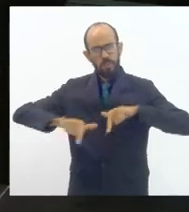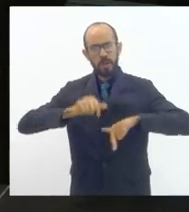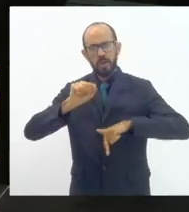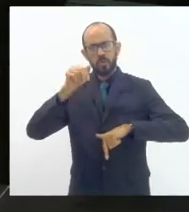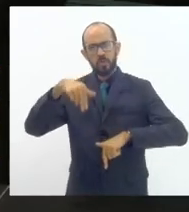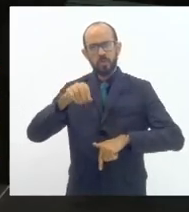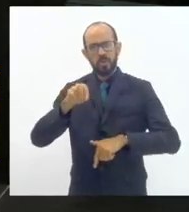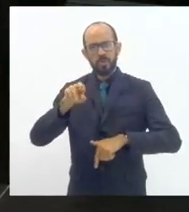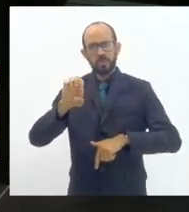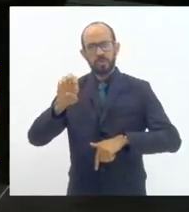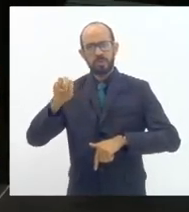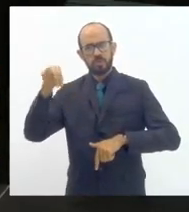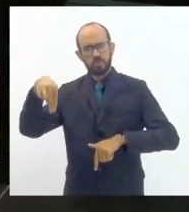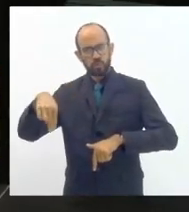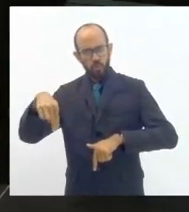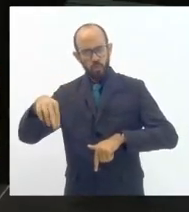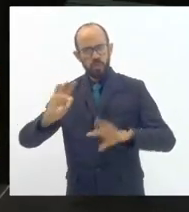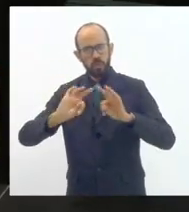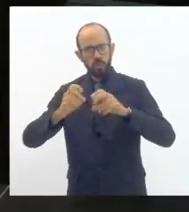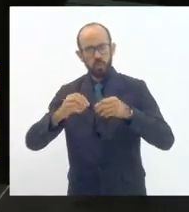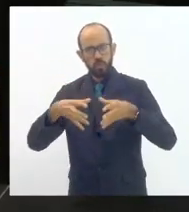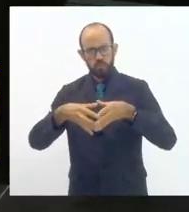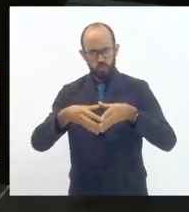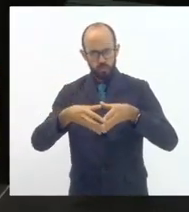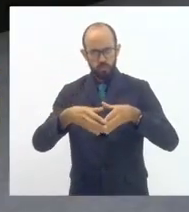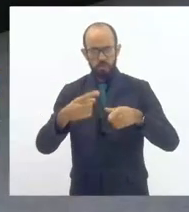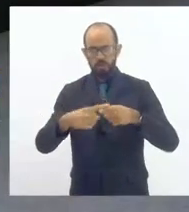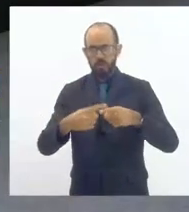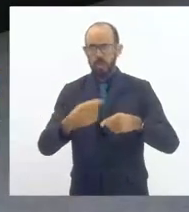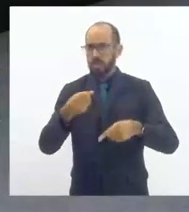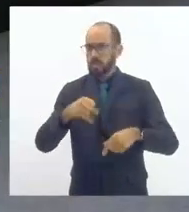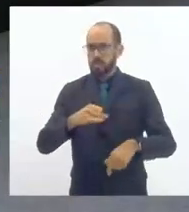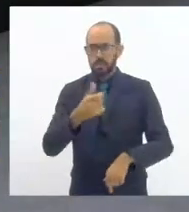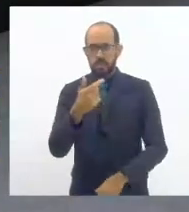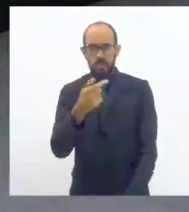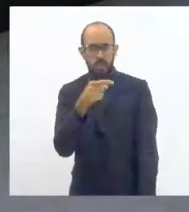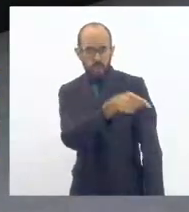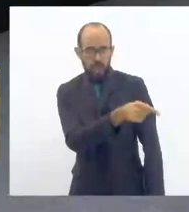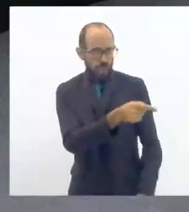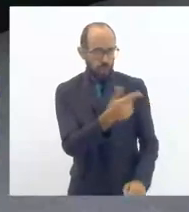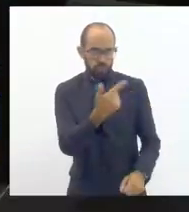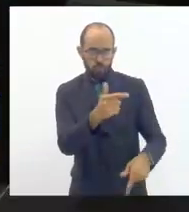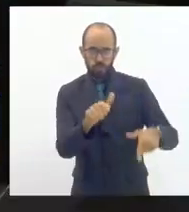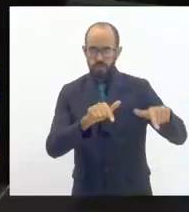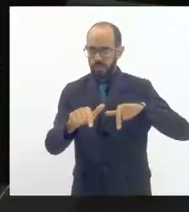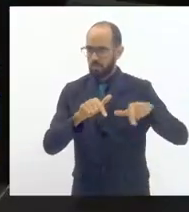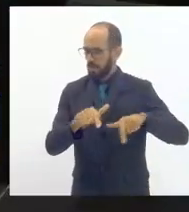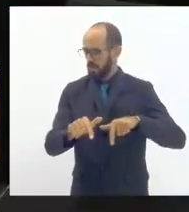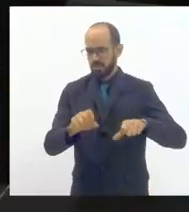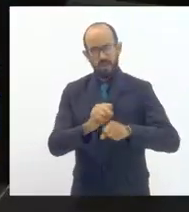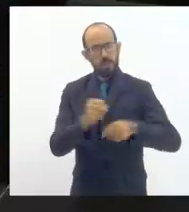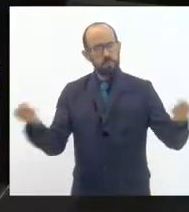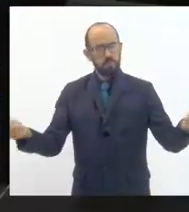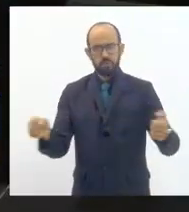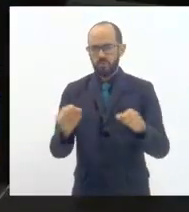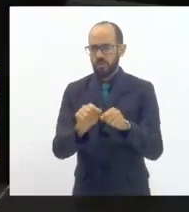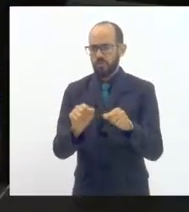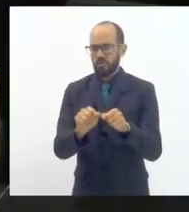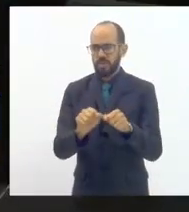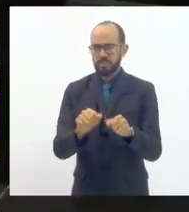de palmas a ele e todo o time. Porque se não tivesse o Anderson Nogueira, não teria Parlamento Juvenil